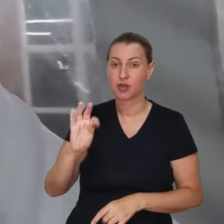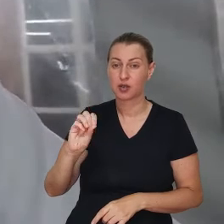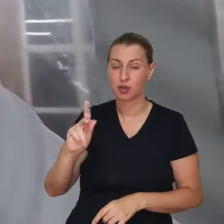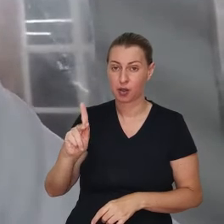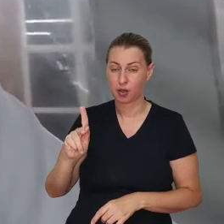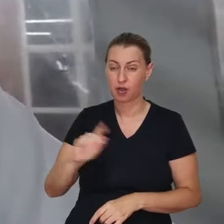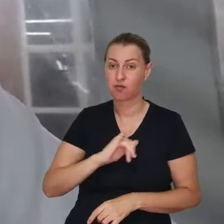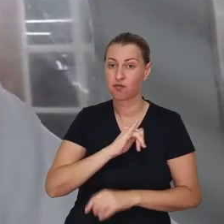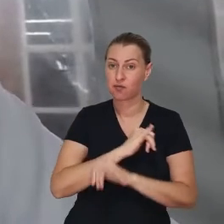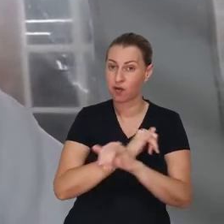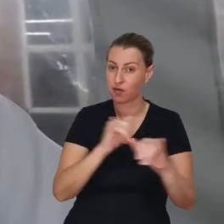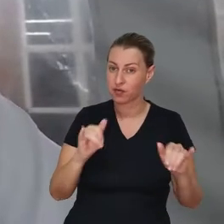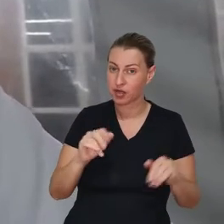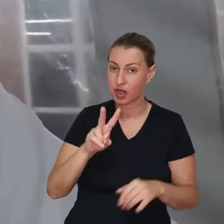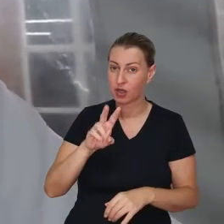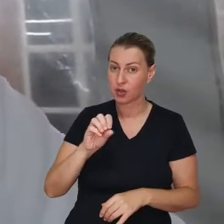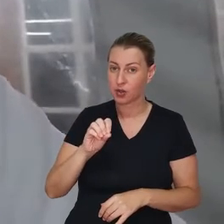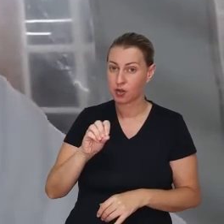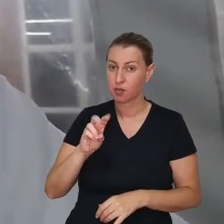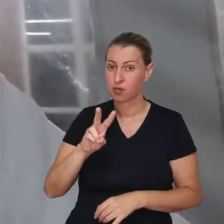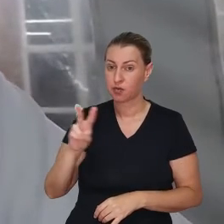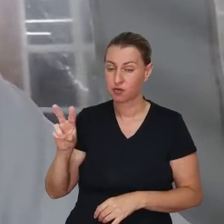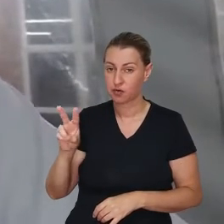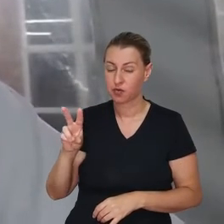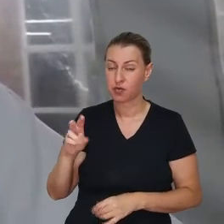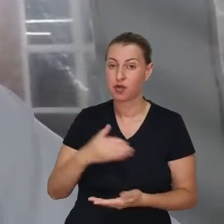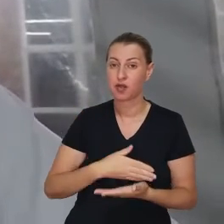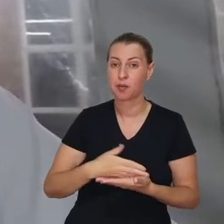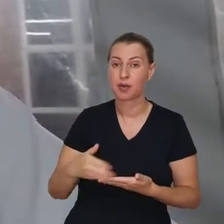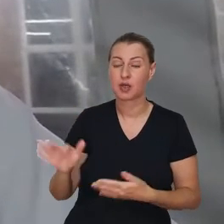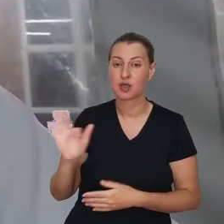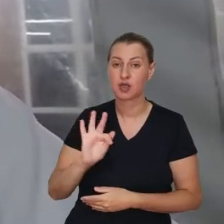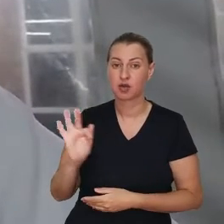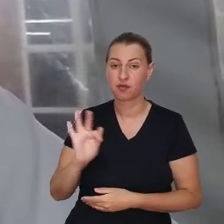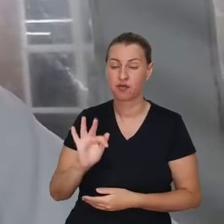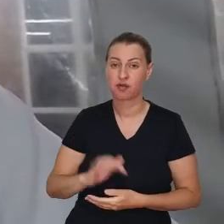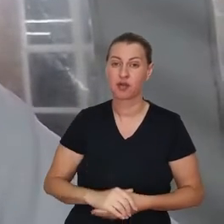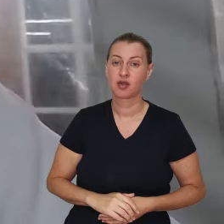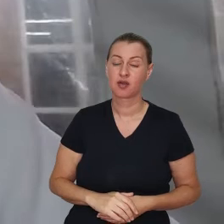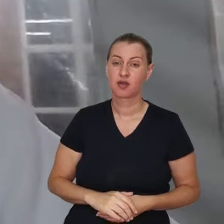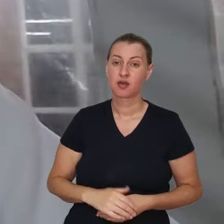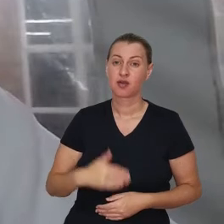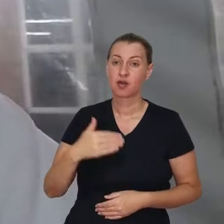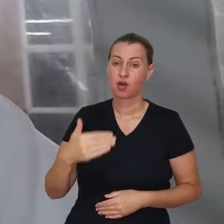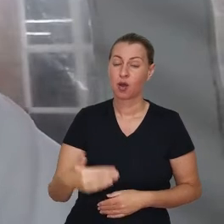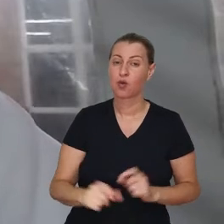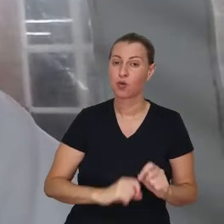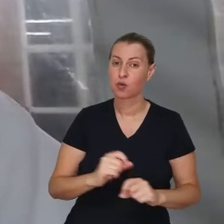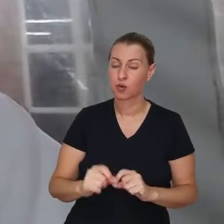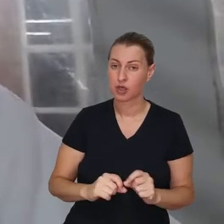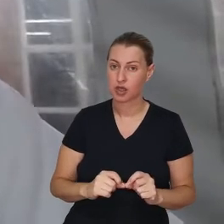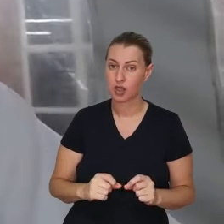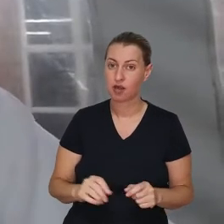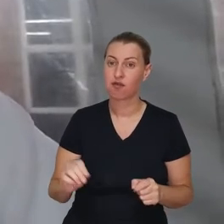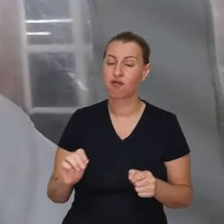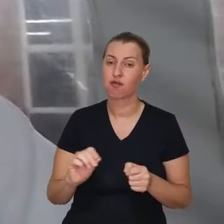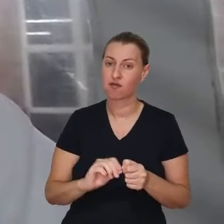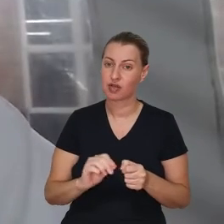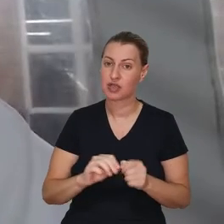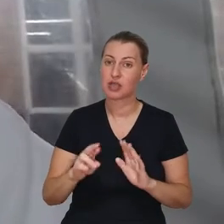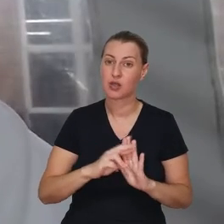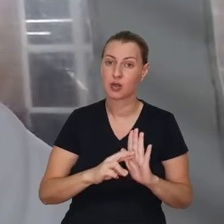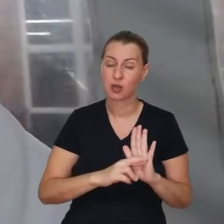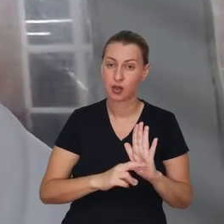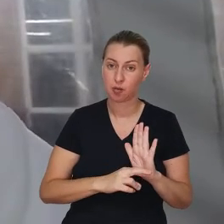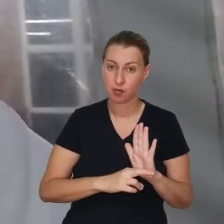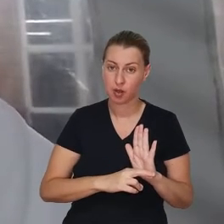em 2022, a partir de fevereiro, logo, muito em breve, nós vamos lançar o regulamento do